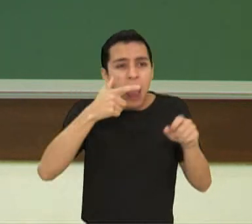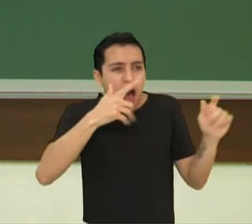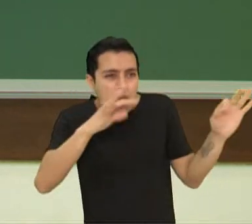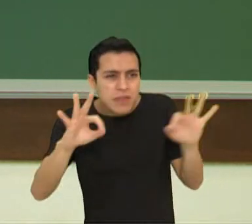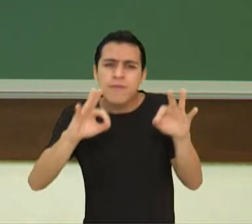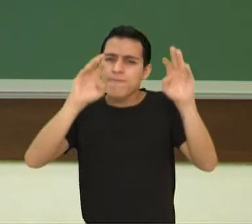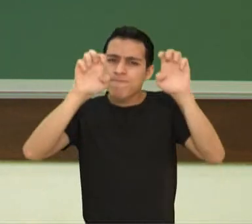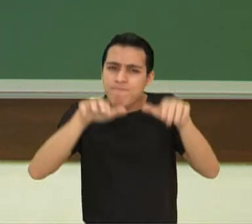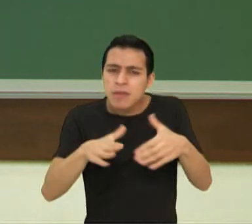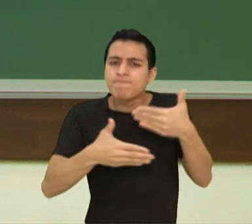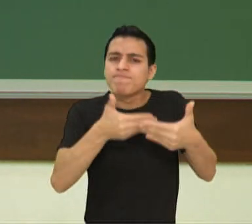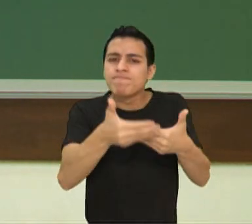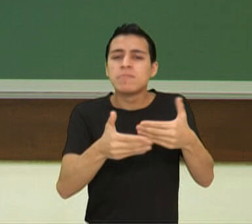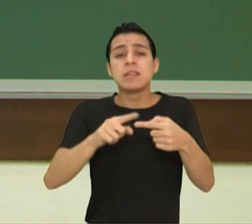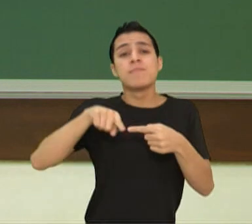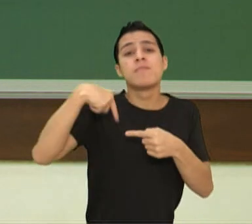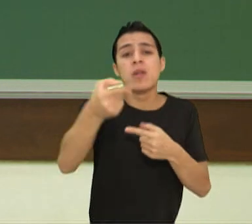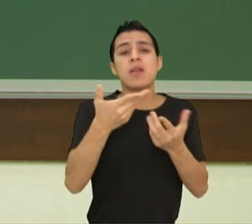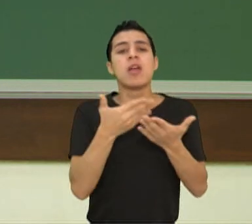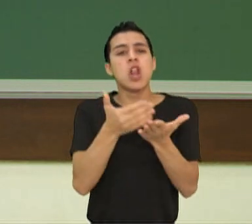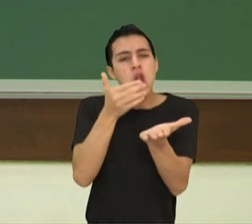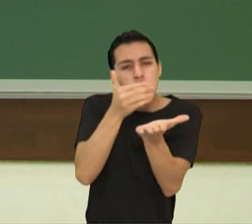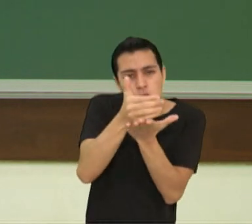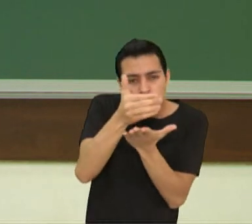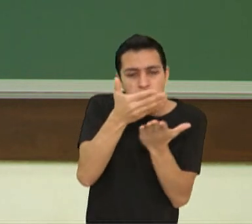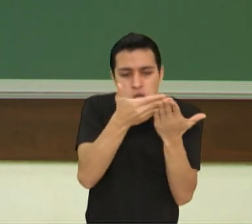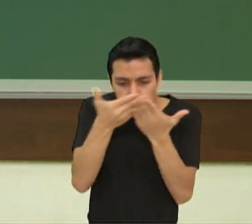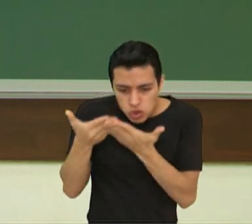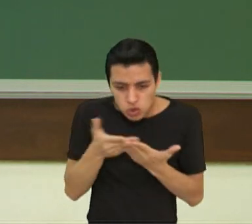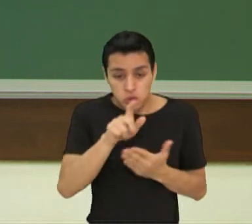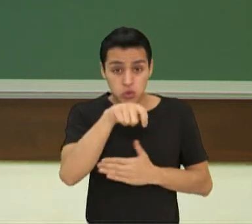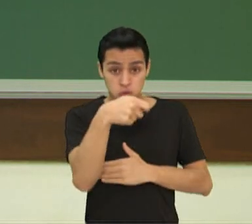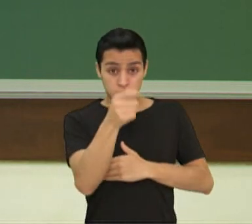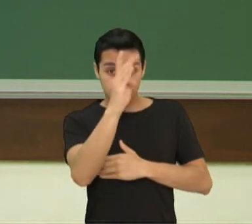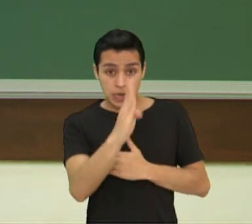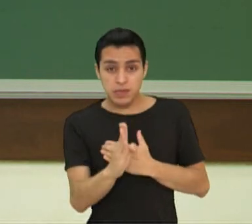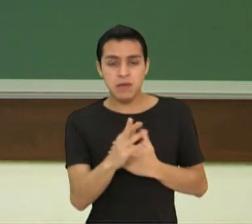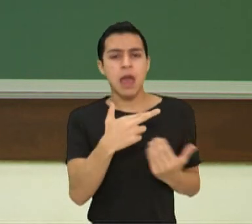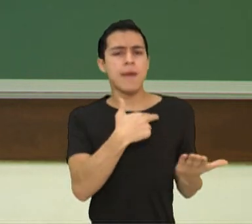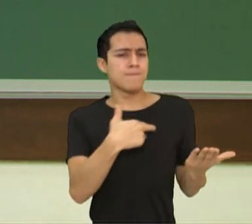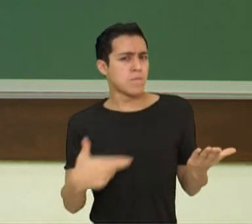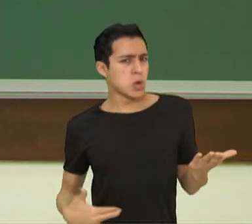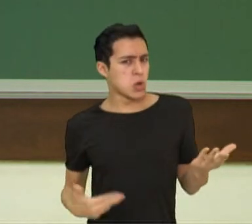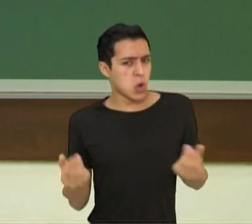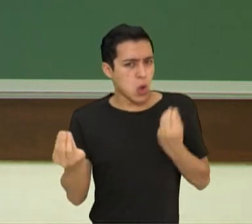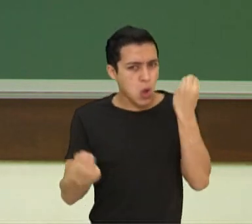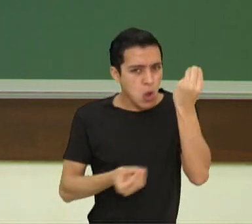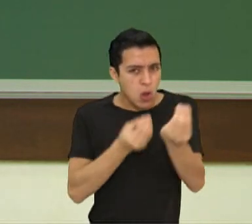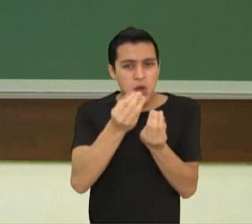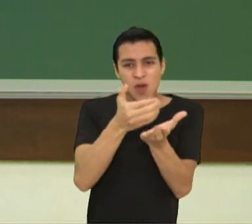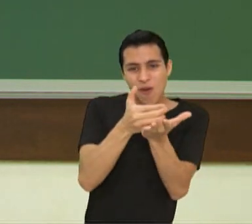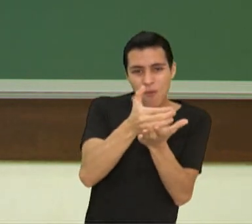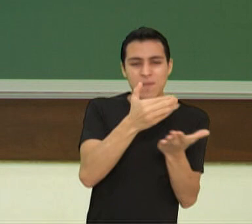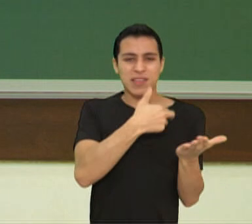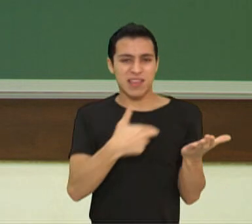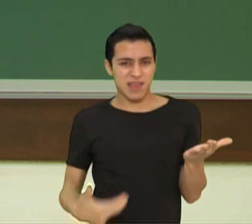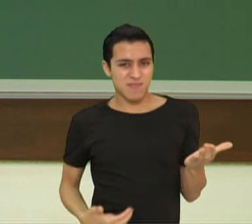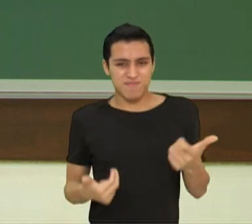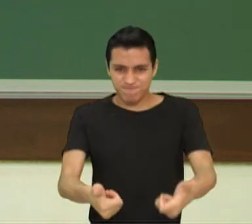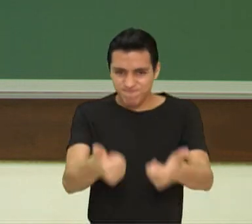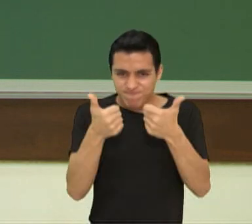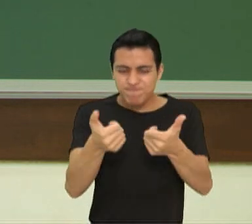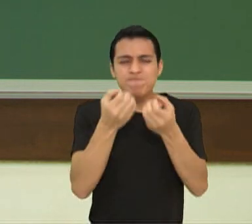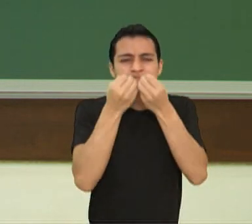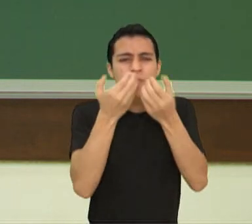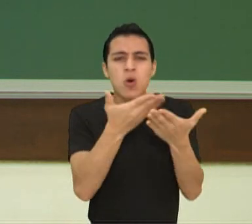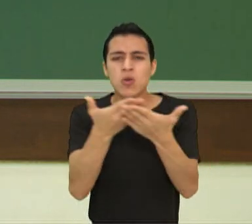bem. E na aula que vem, iniciaremos nosso estudo sobre o Brasil republicano. Então, começamos com a República. Bons